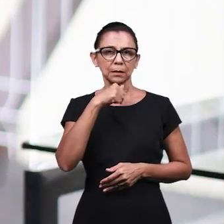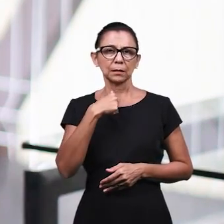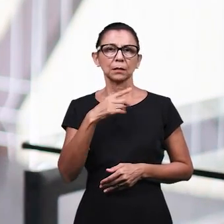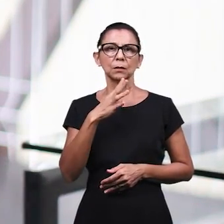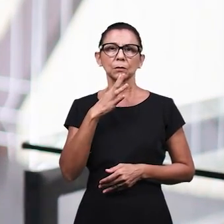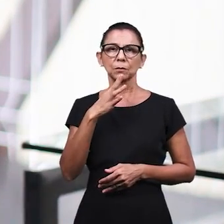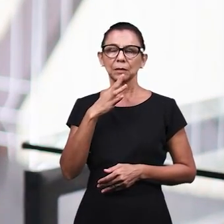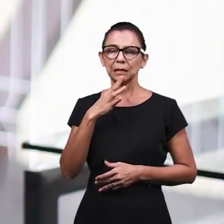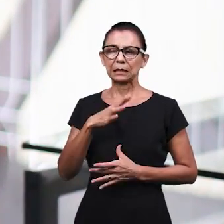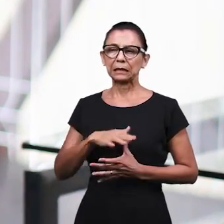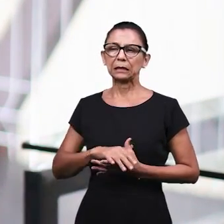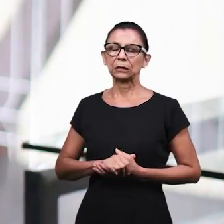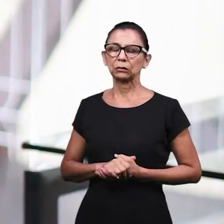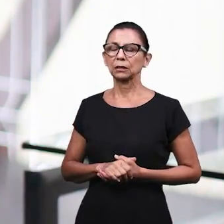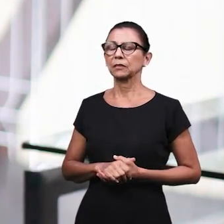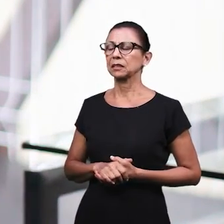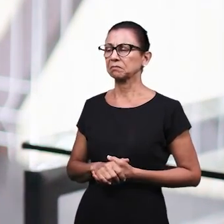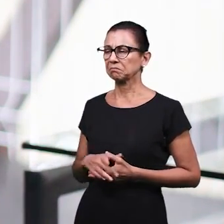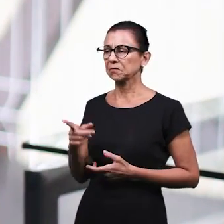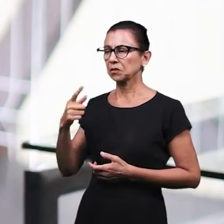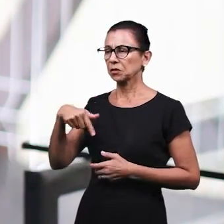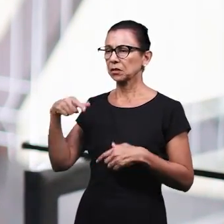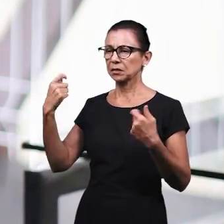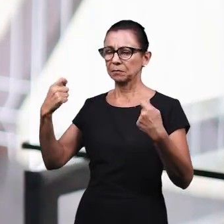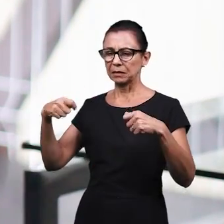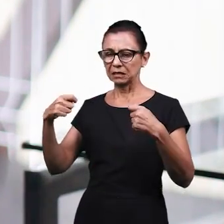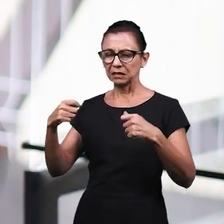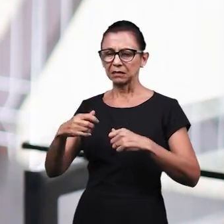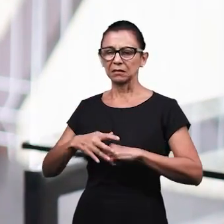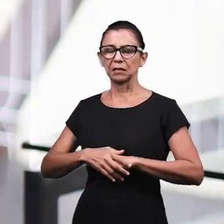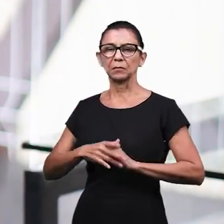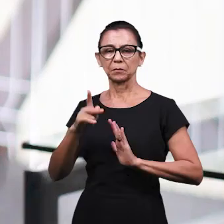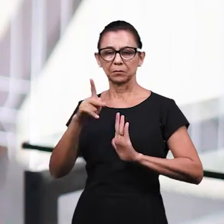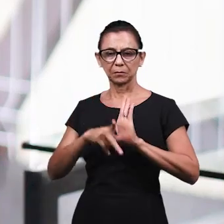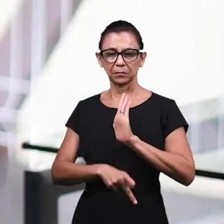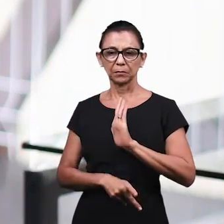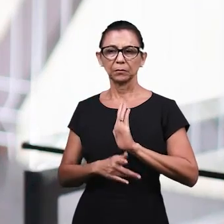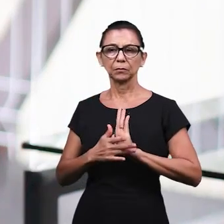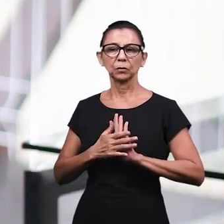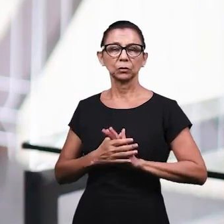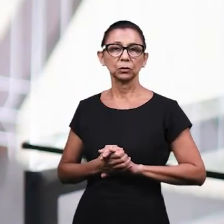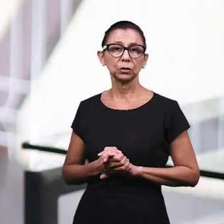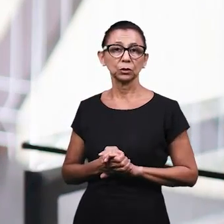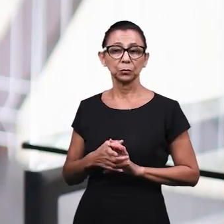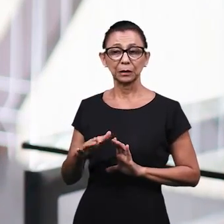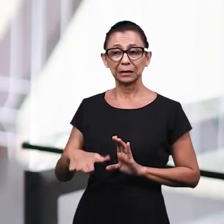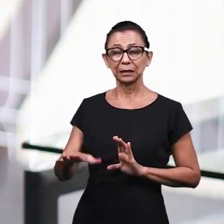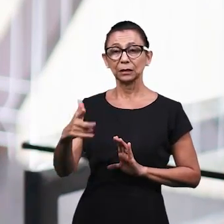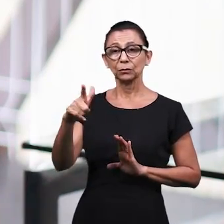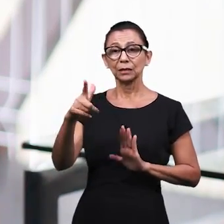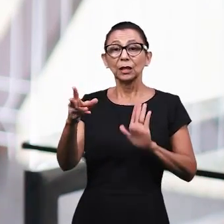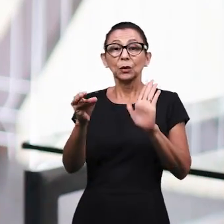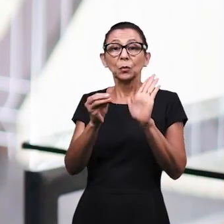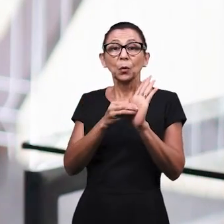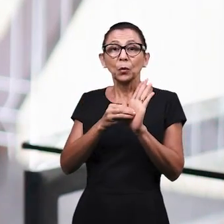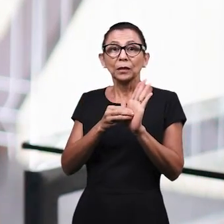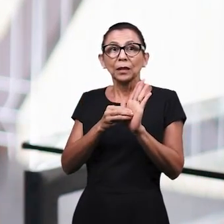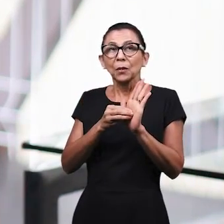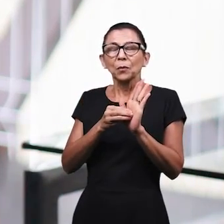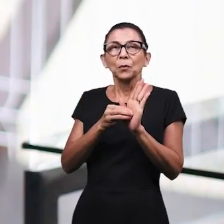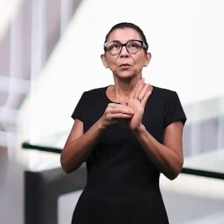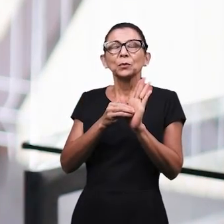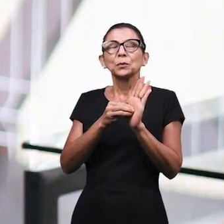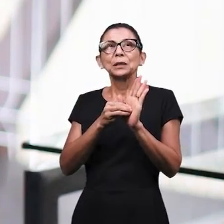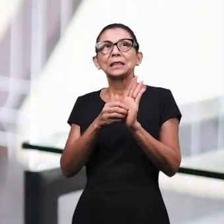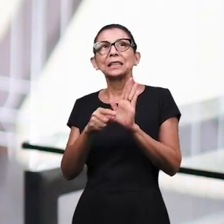mães elas chegaram para mim e falaram, nós precisávamos disso. As nossas crianças, elas não têm conteúdos que